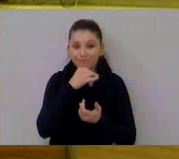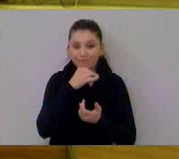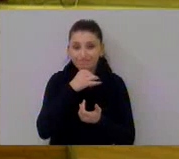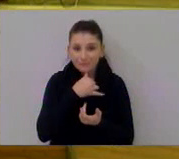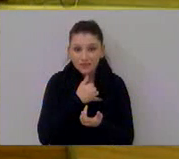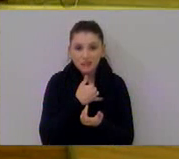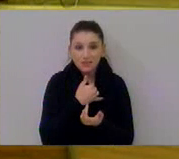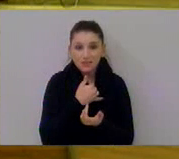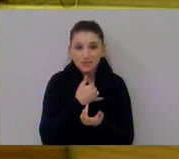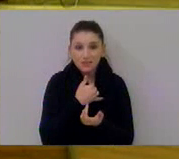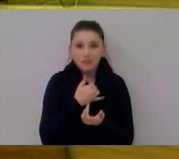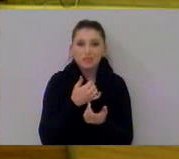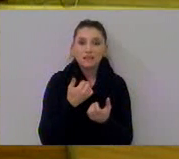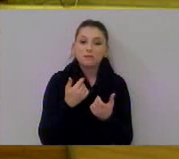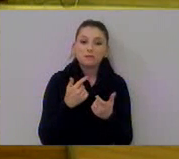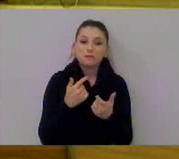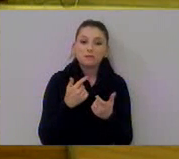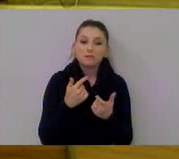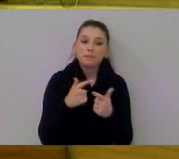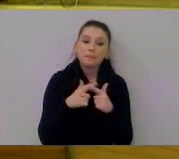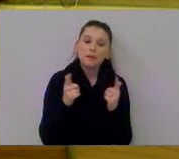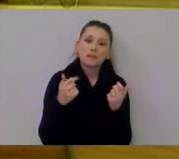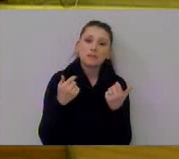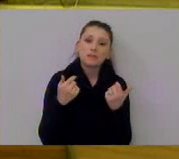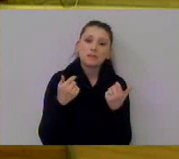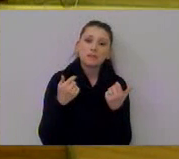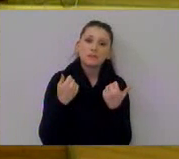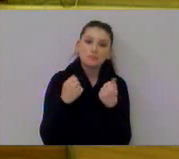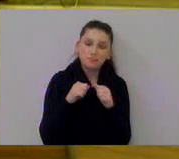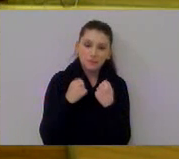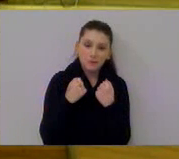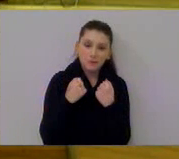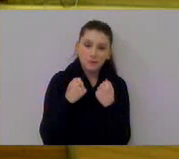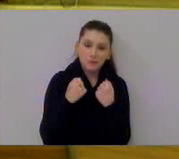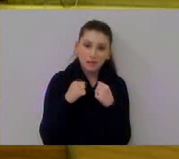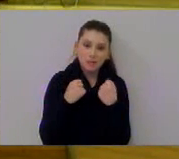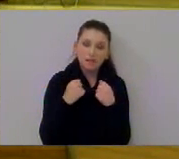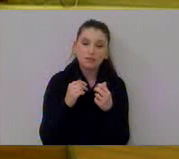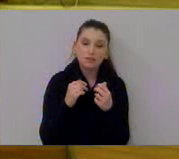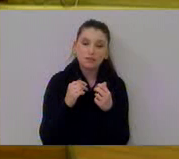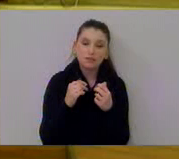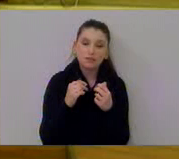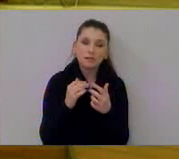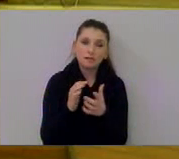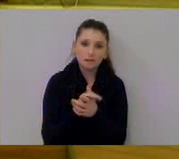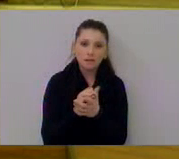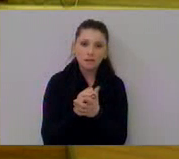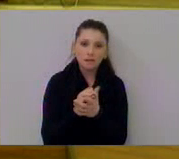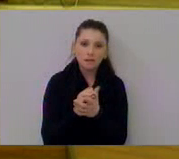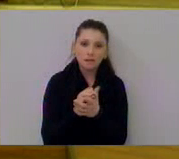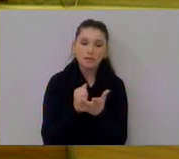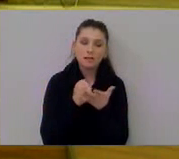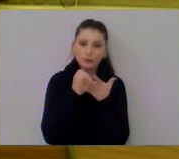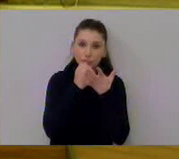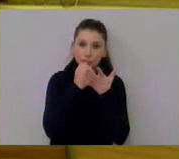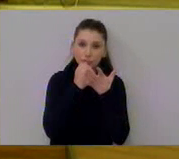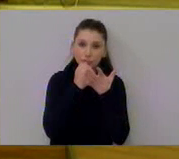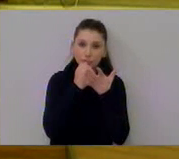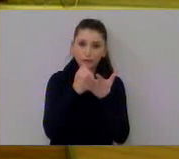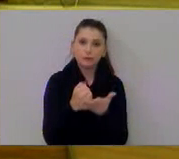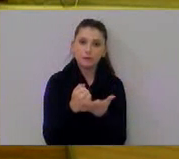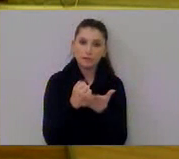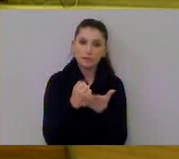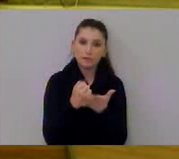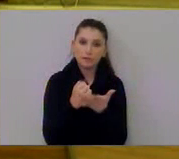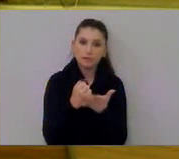merece esse desprezo que está cedendo ali